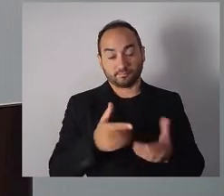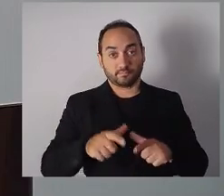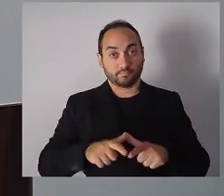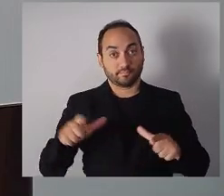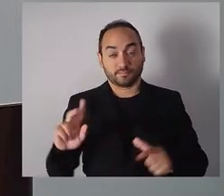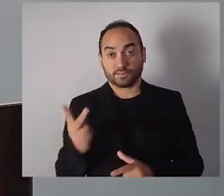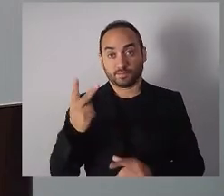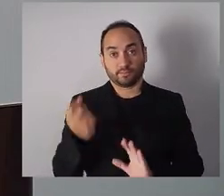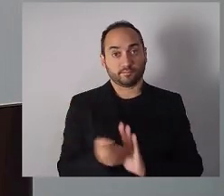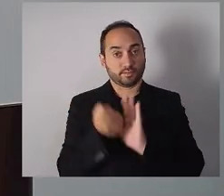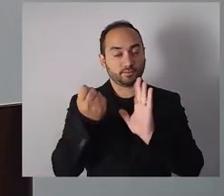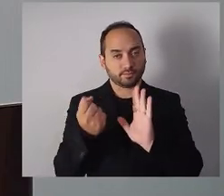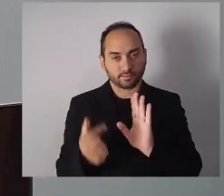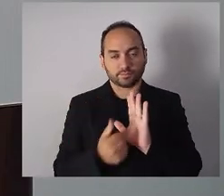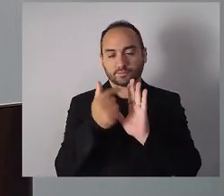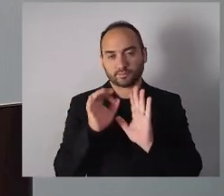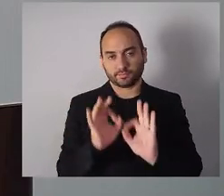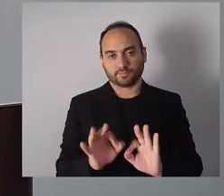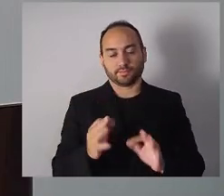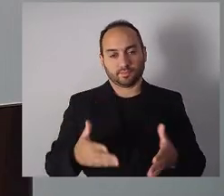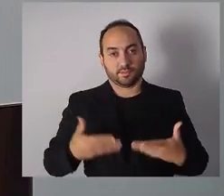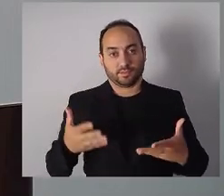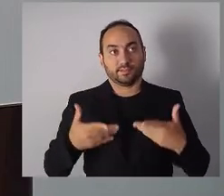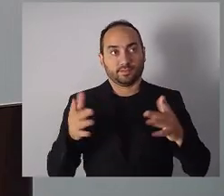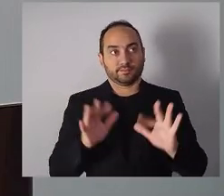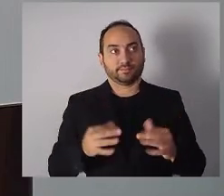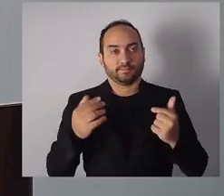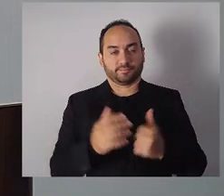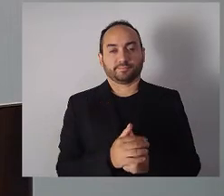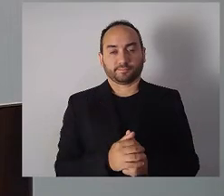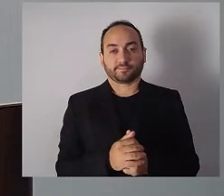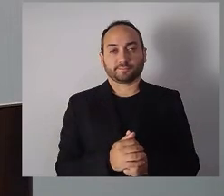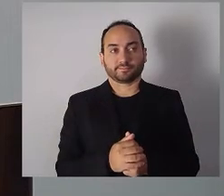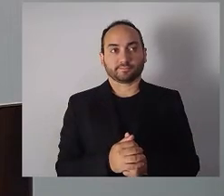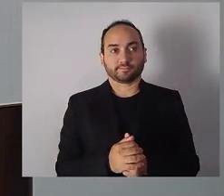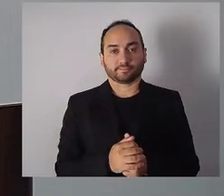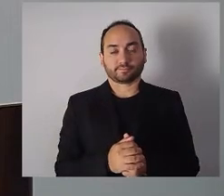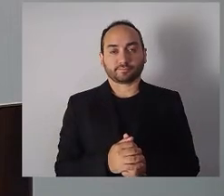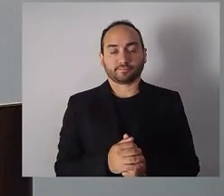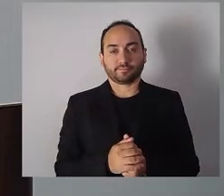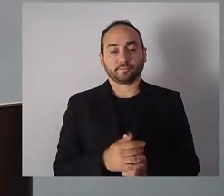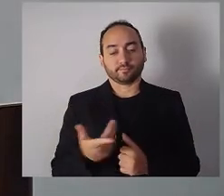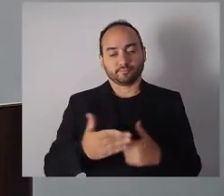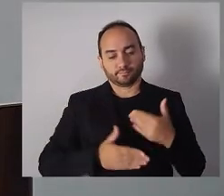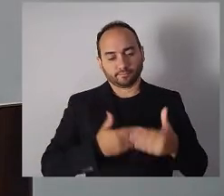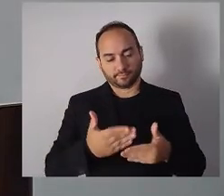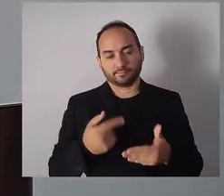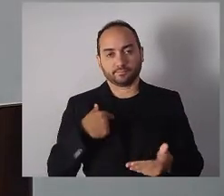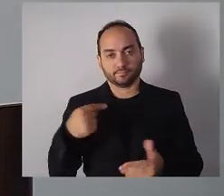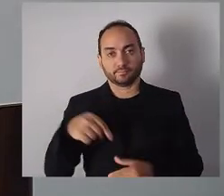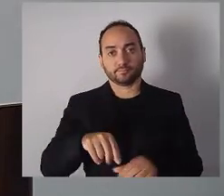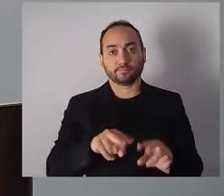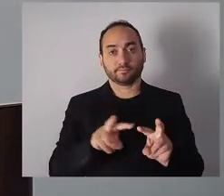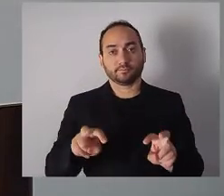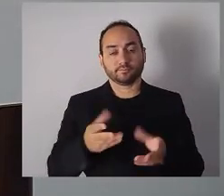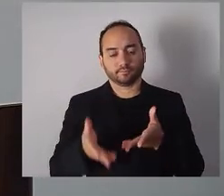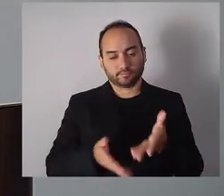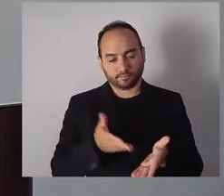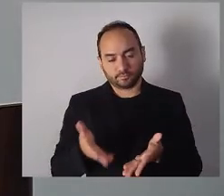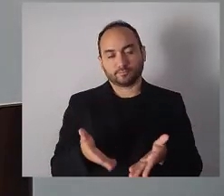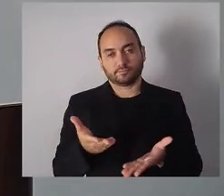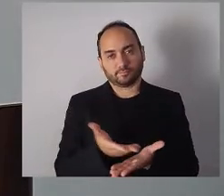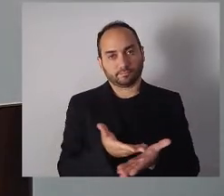esse momento é histórico e, por isso, essa minha alegria. O processo que eu venho a tratar aqui hoje, com